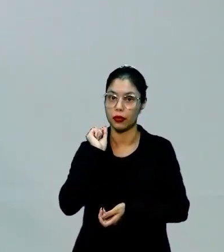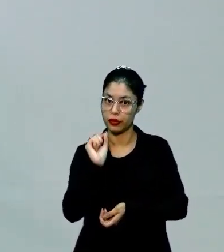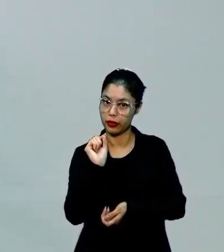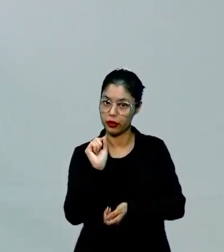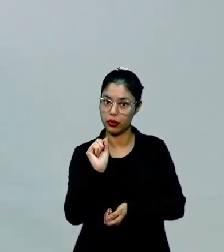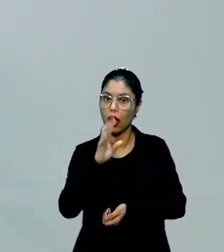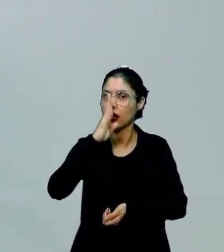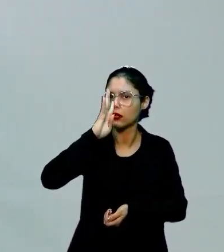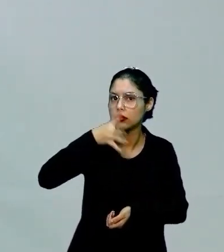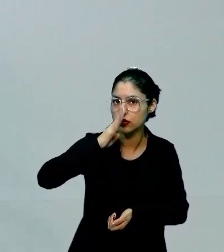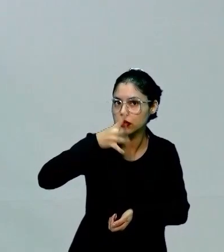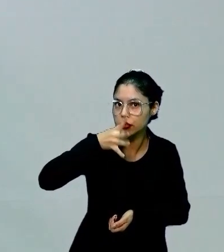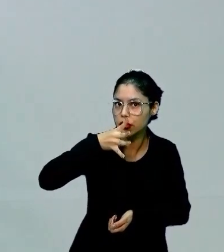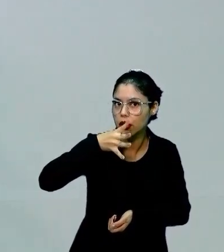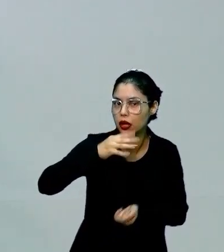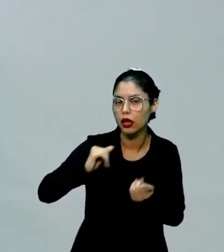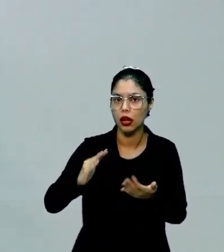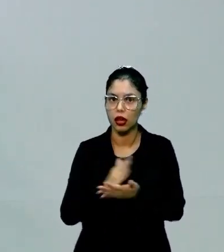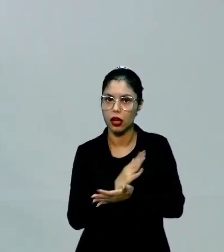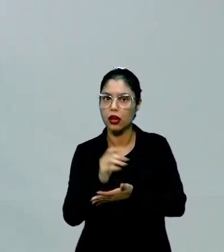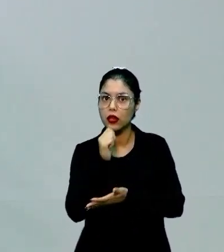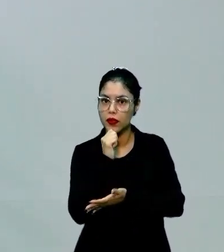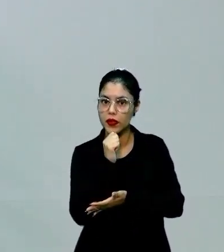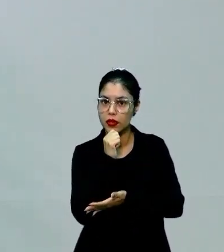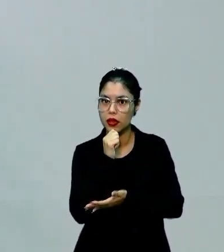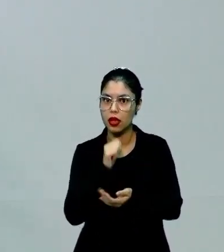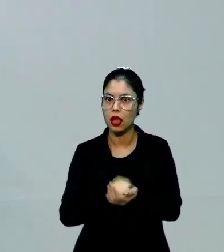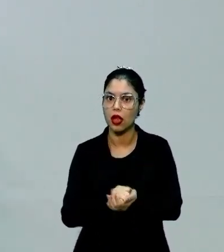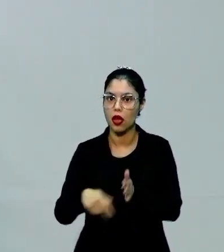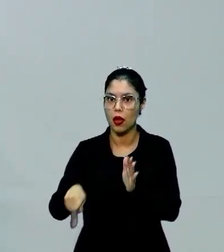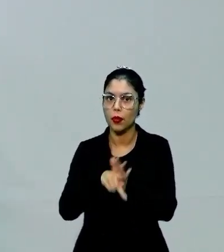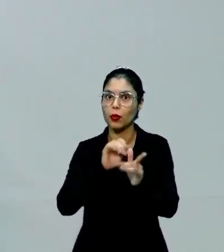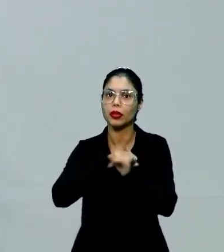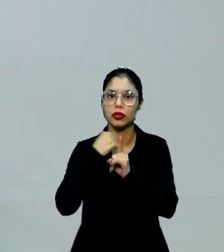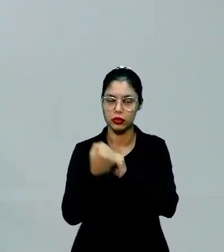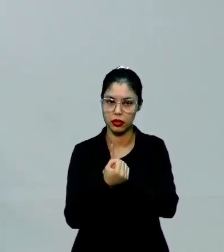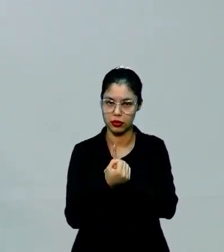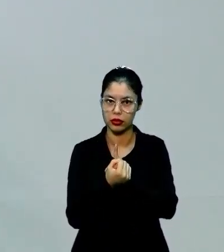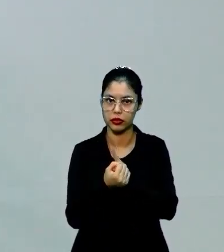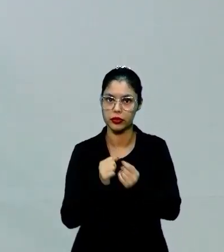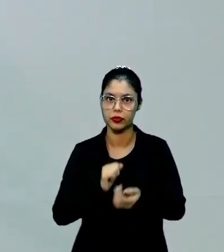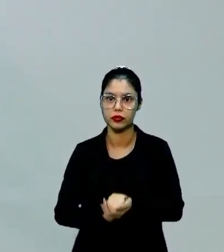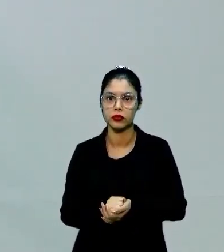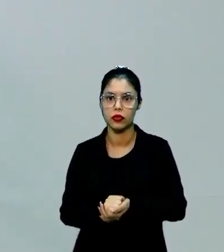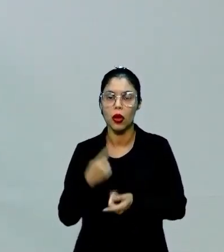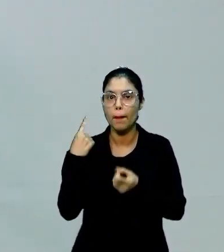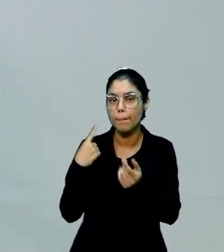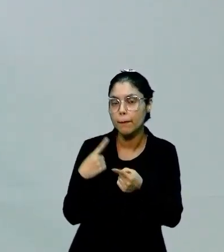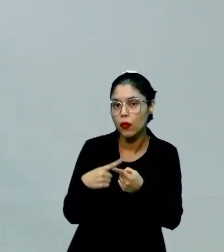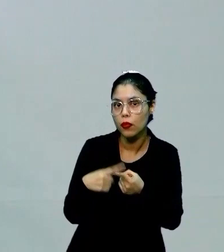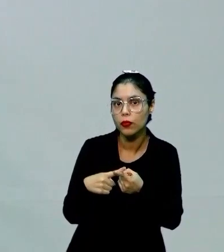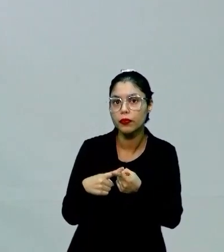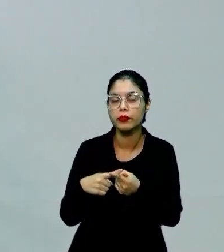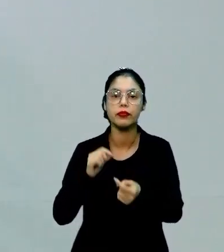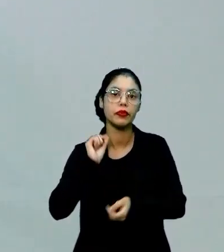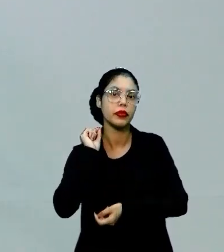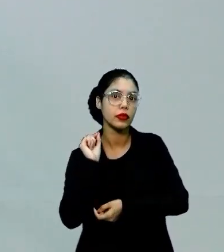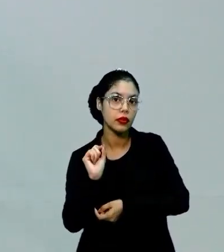corrente crítica em relação à dinâmica da sociedade. Porque o marxismo,